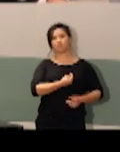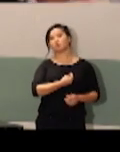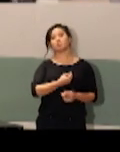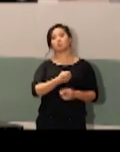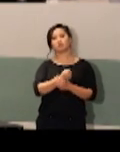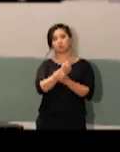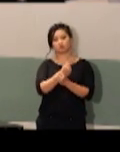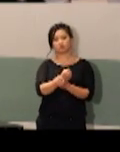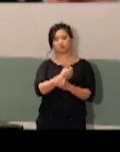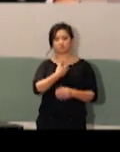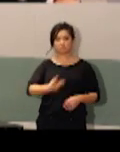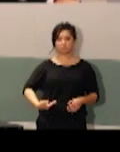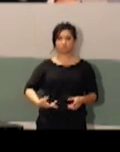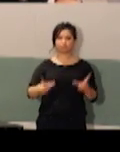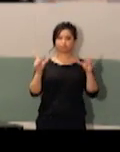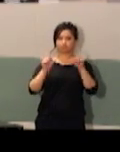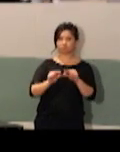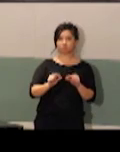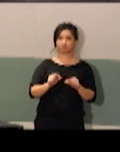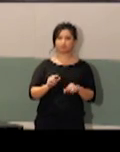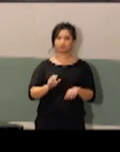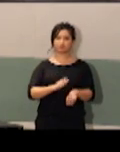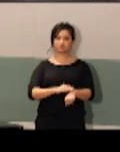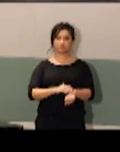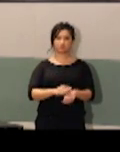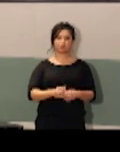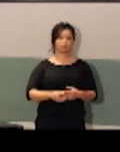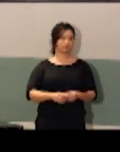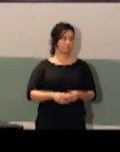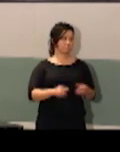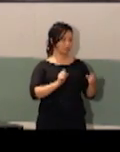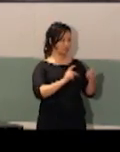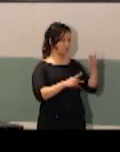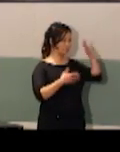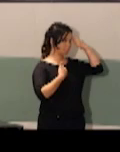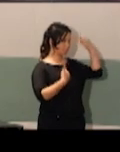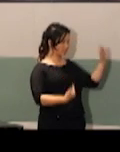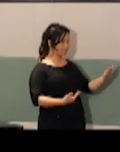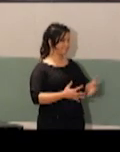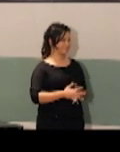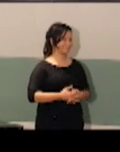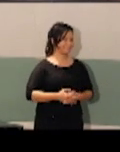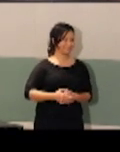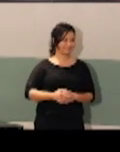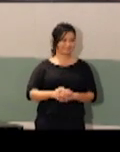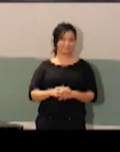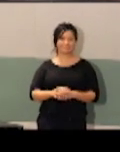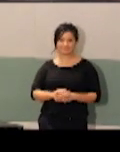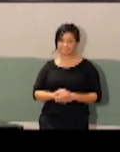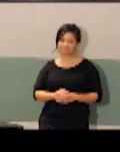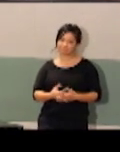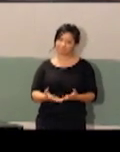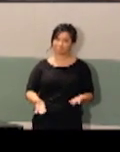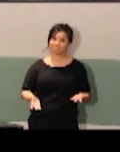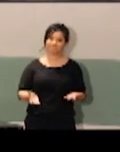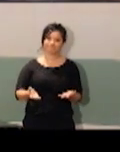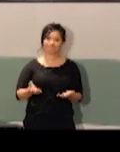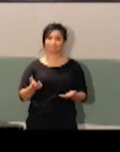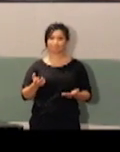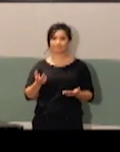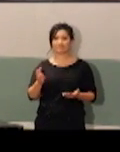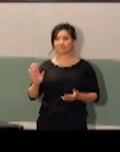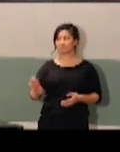segurança pública, e diminuímos todos os indicadores, inclusive o homicídio. Muito obrigada. Candidato, infelizmente, eu estava colocando